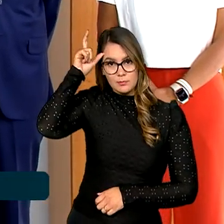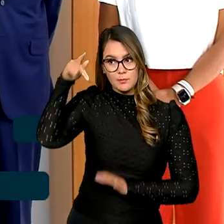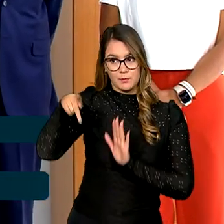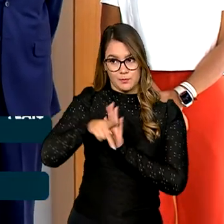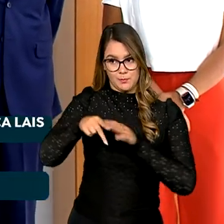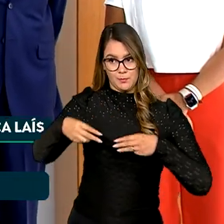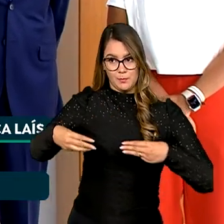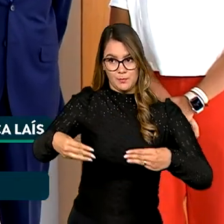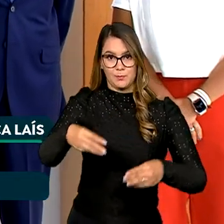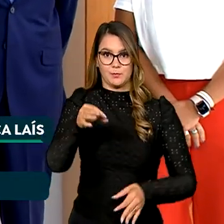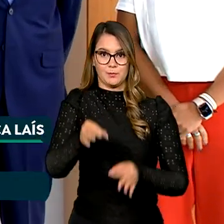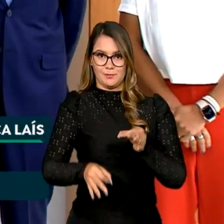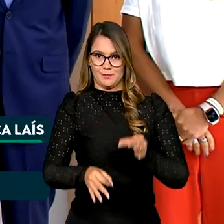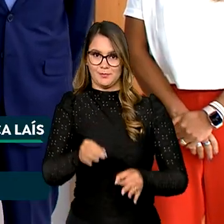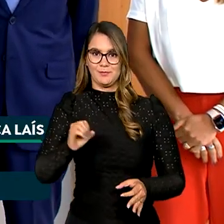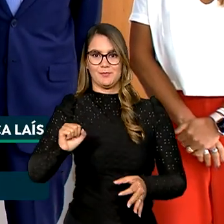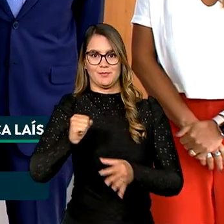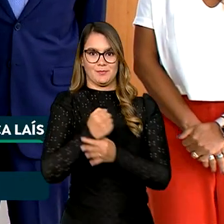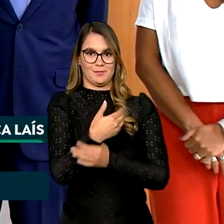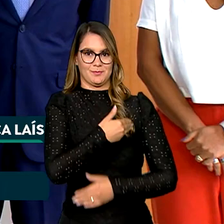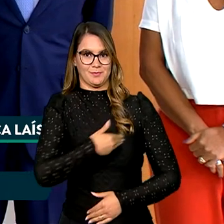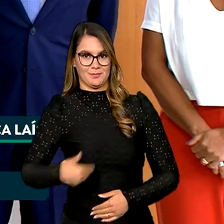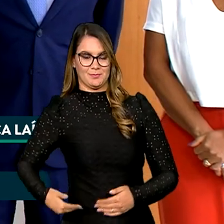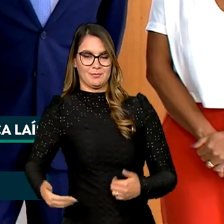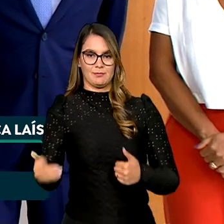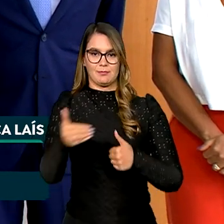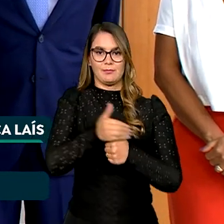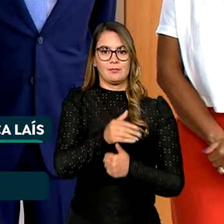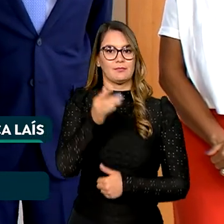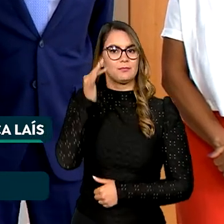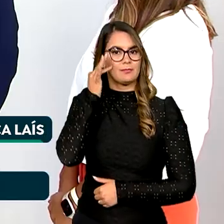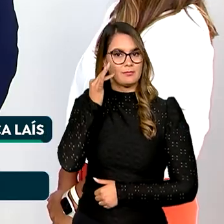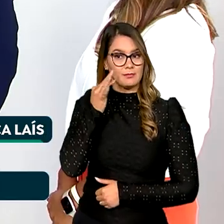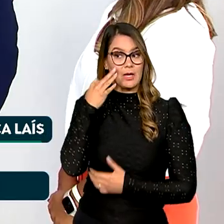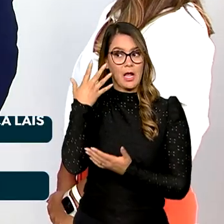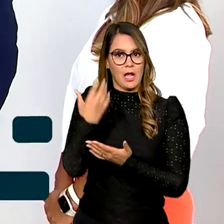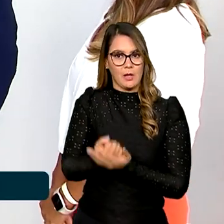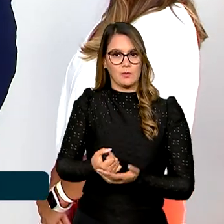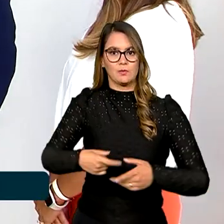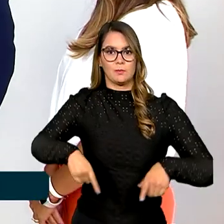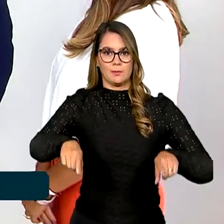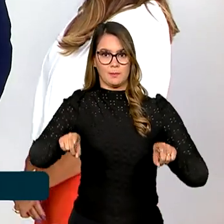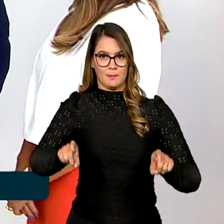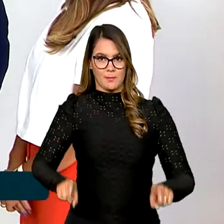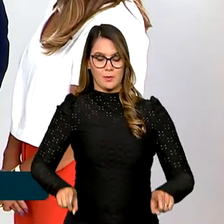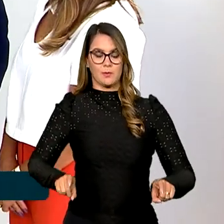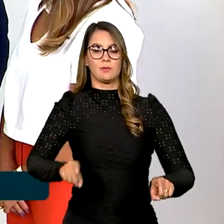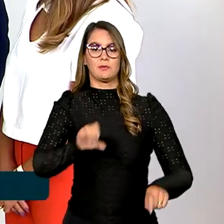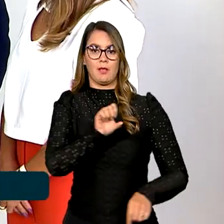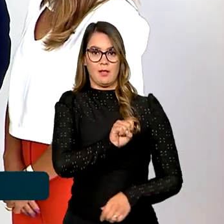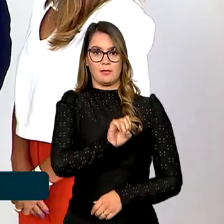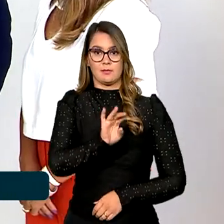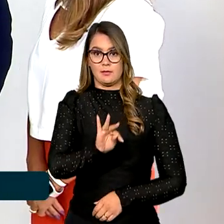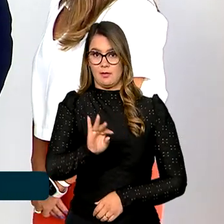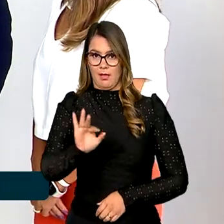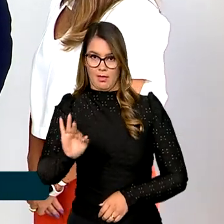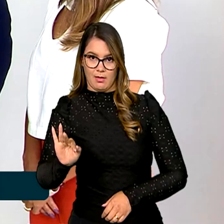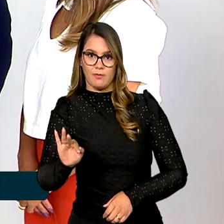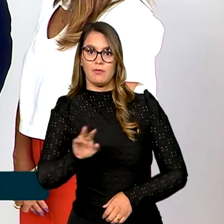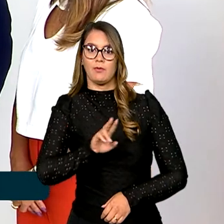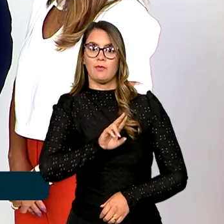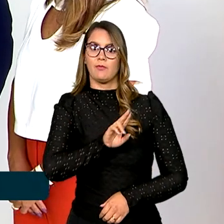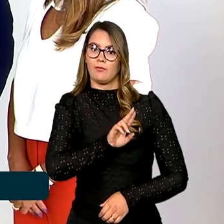Ministério da Justiça e Segurança Pública no lugar de Flávio Dino, que assumirá o cargo de ministro do Supremo Tribunal Federal, foi feito